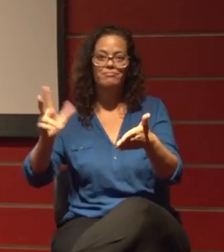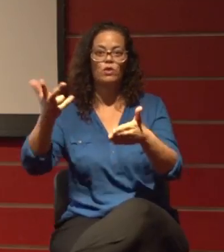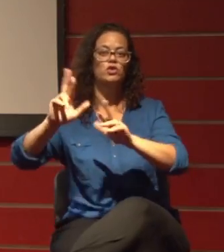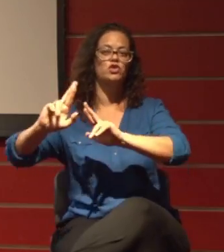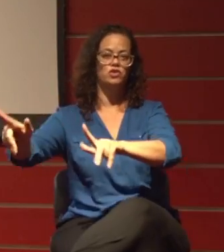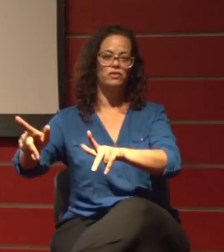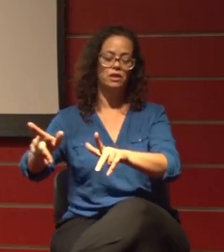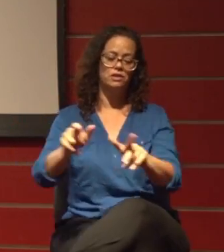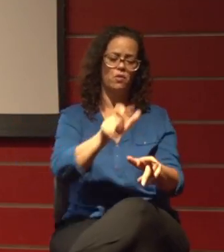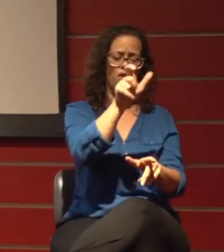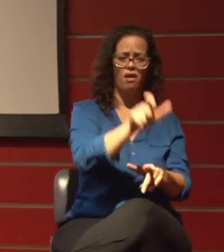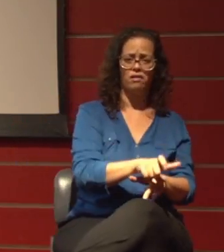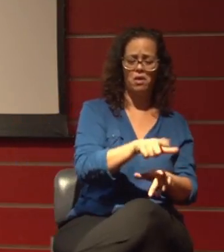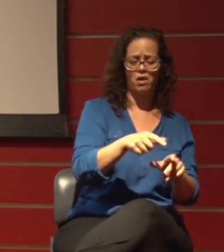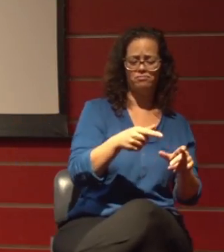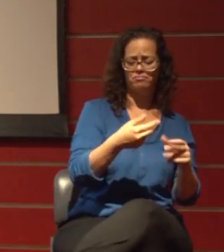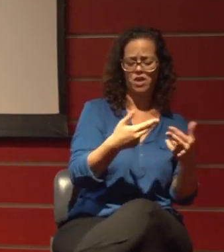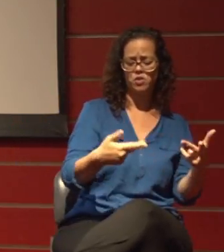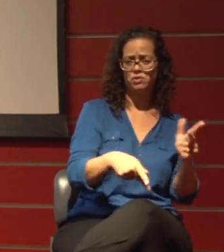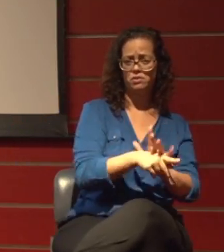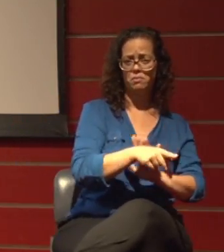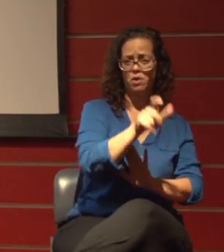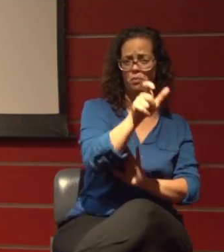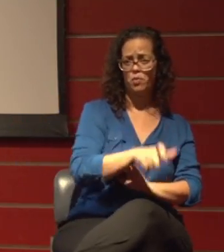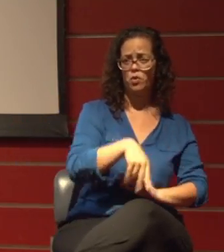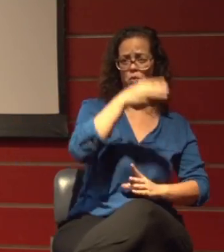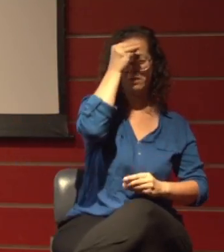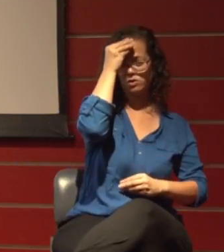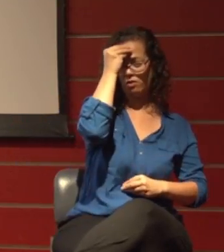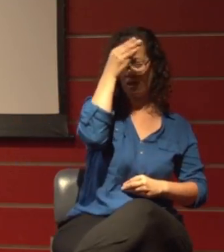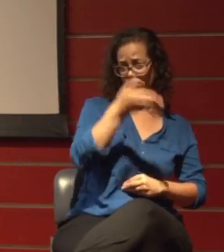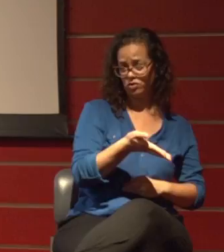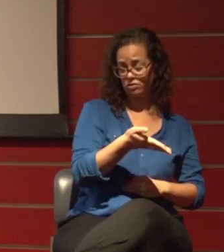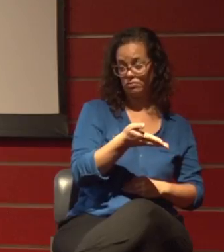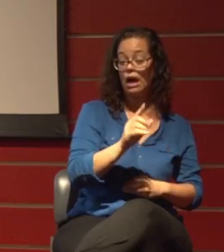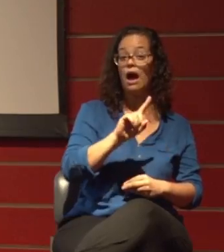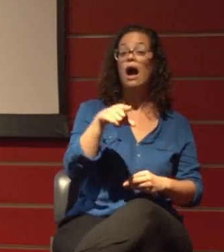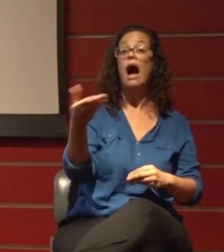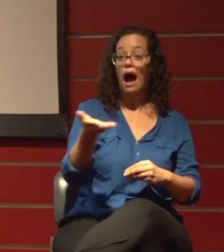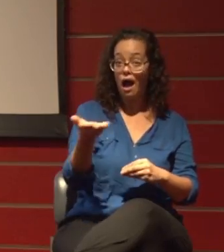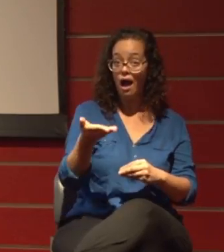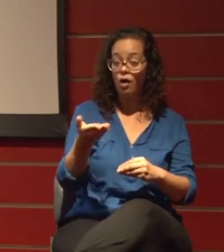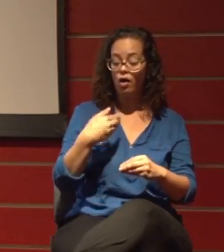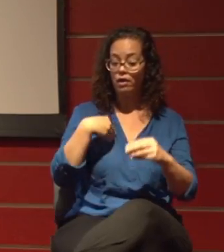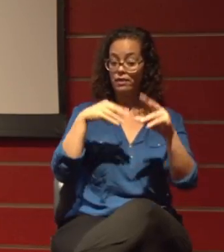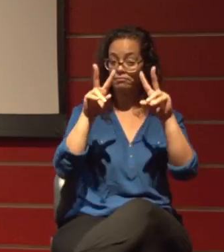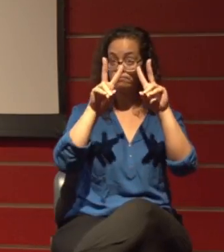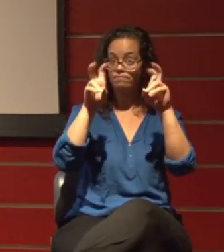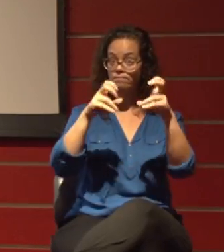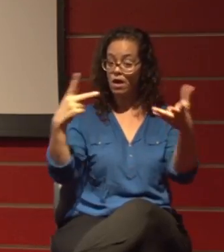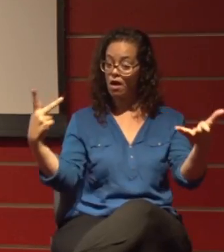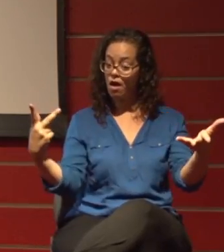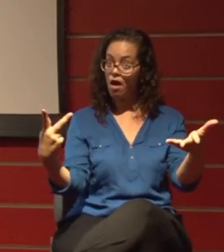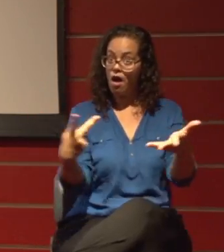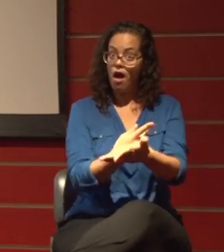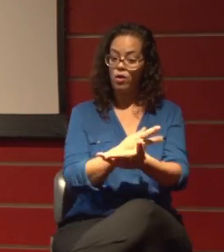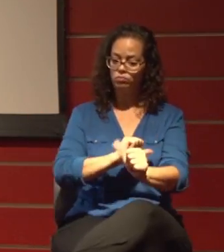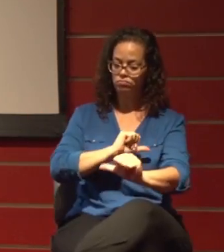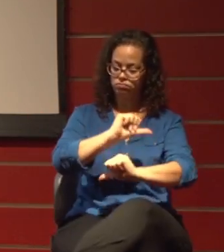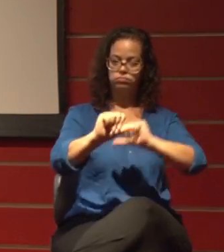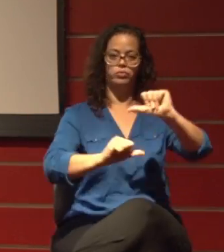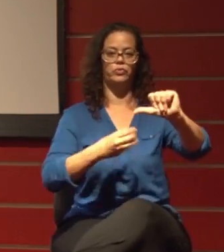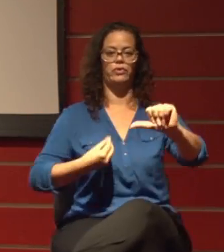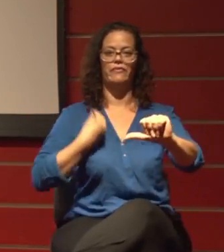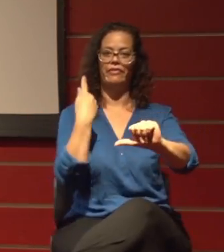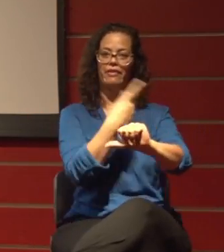primeiro o mundo do personagem certo então você vai introduzir agora o fato que vai fazer com que o mundo do personagem